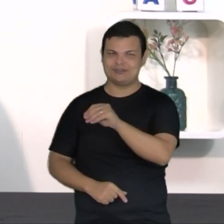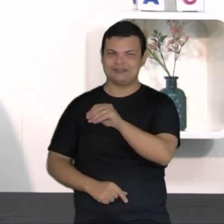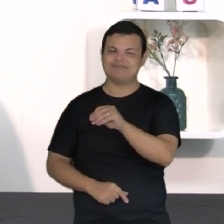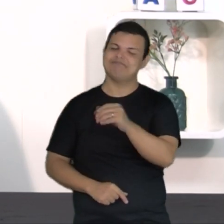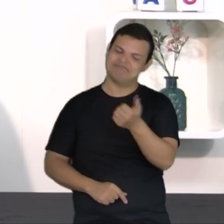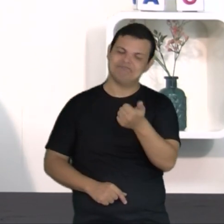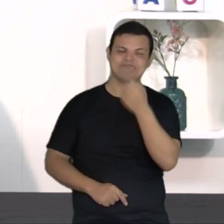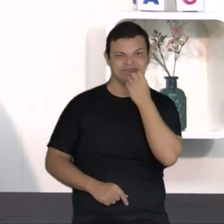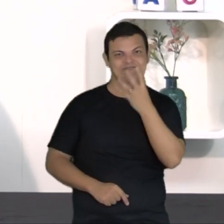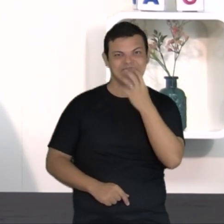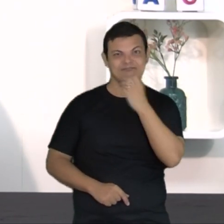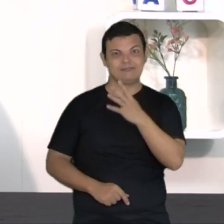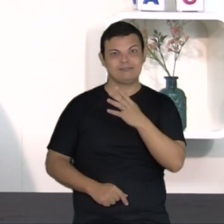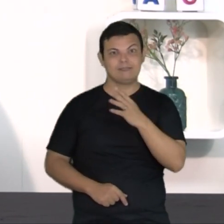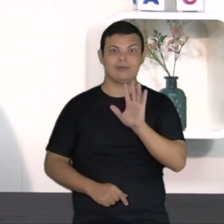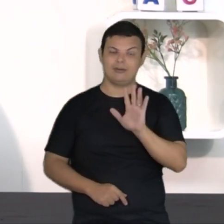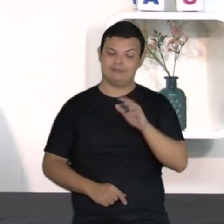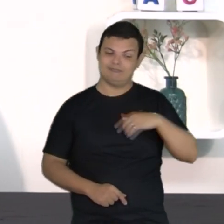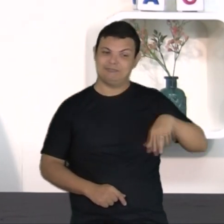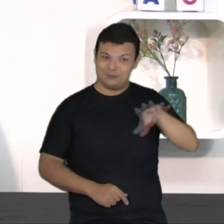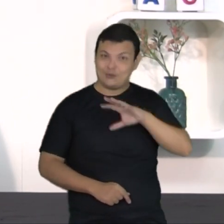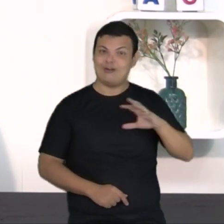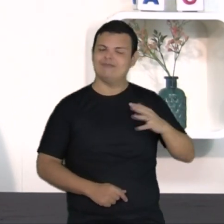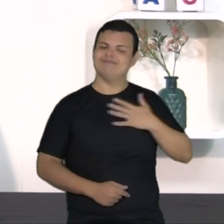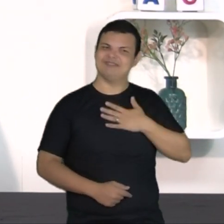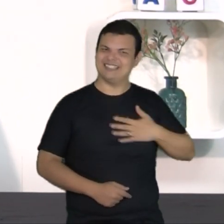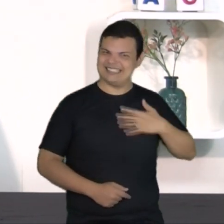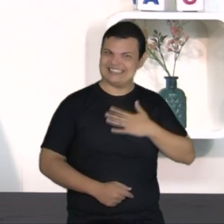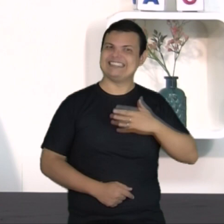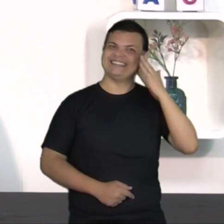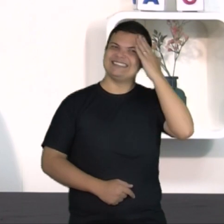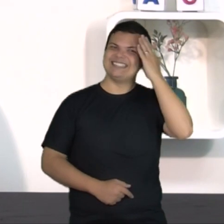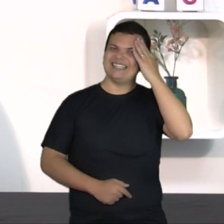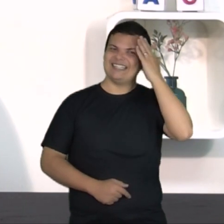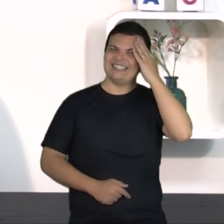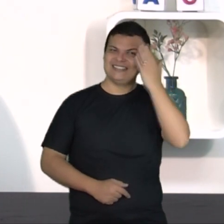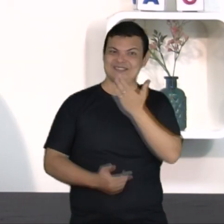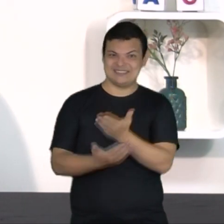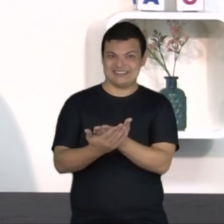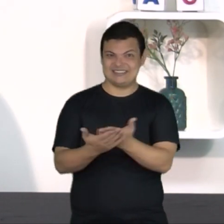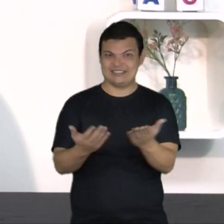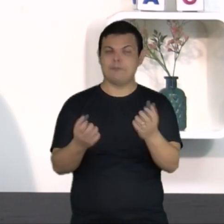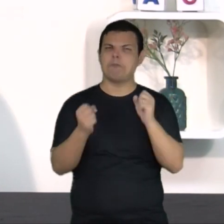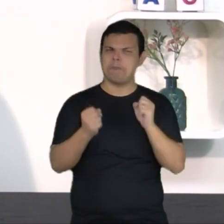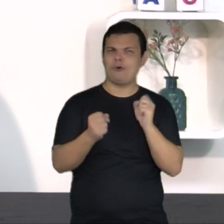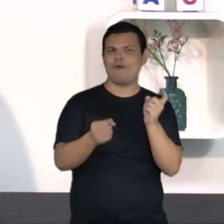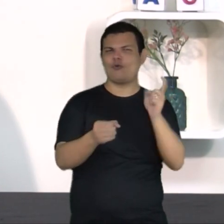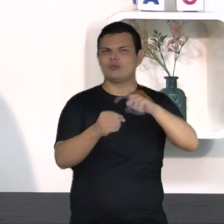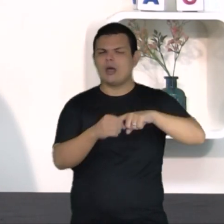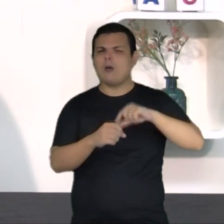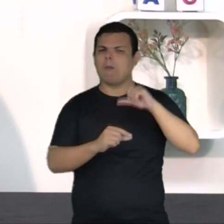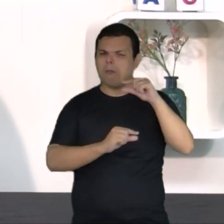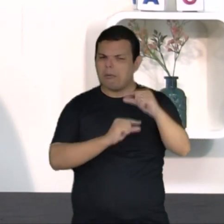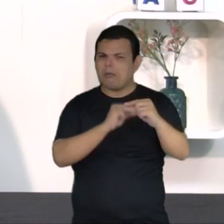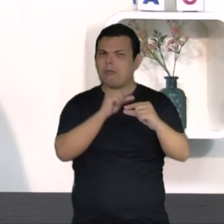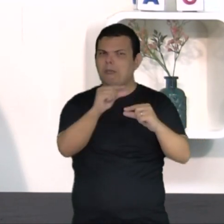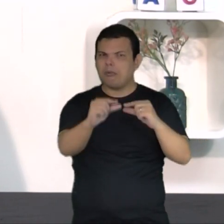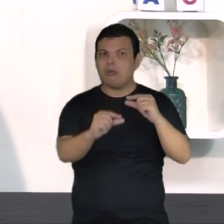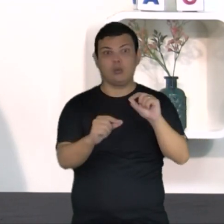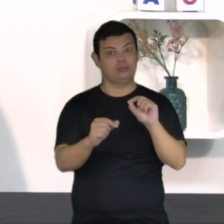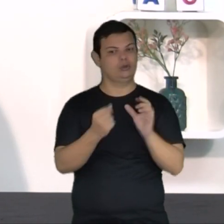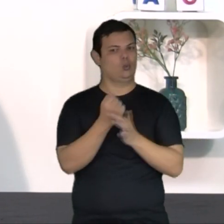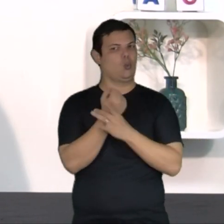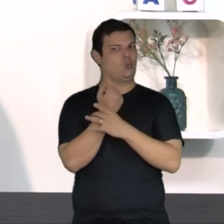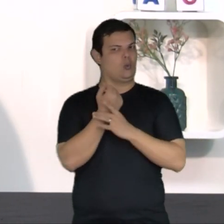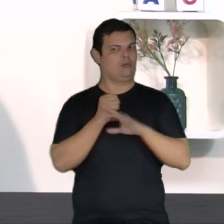e tudo mais. Nós estamos muito felizes em saber que podemos voltar aos poucos, com toda a segurança, é